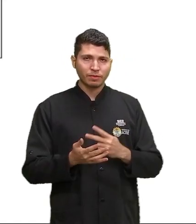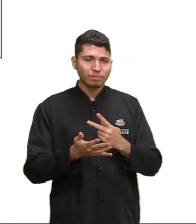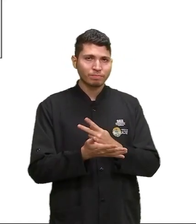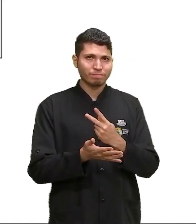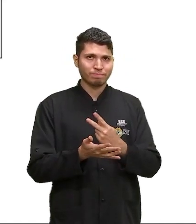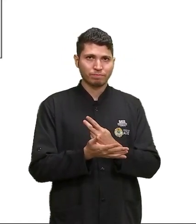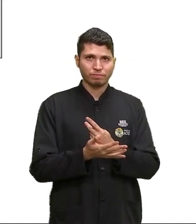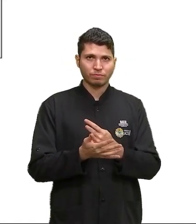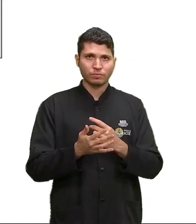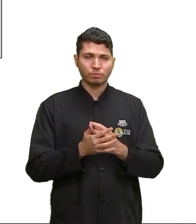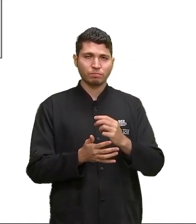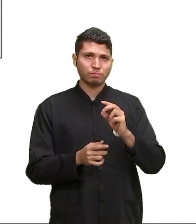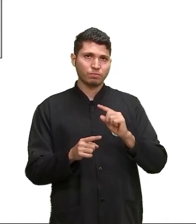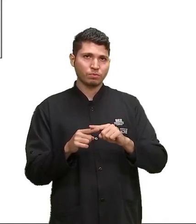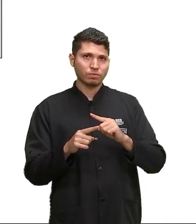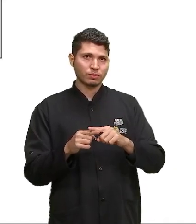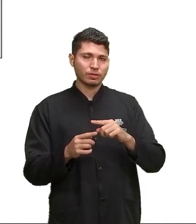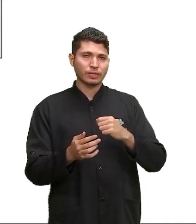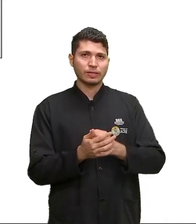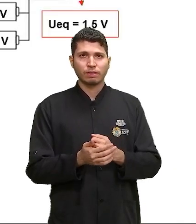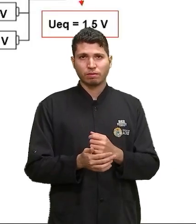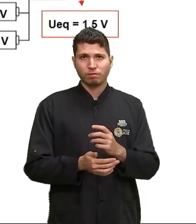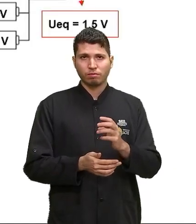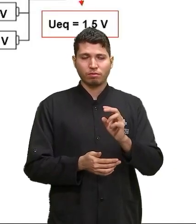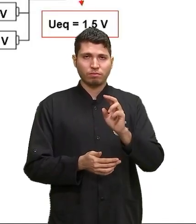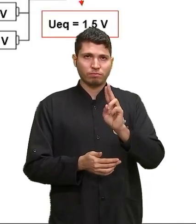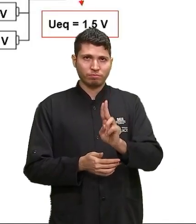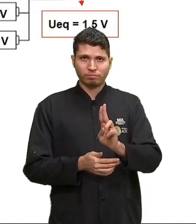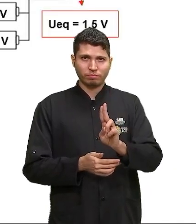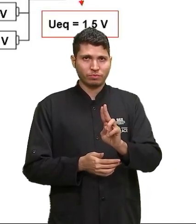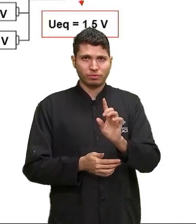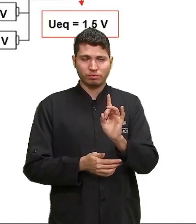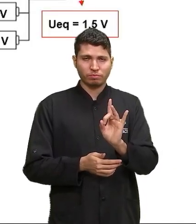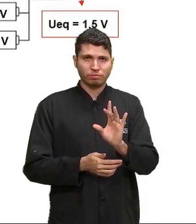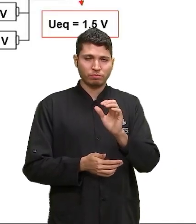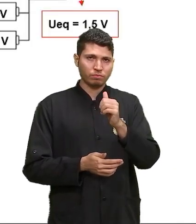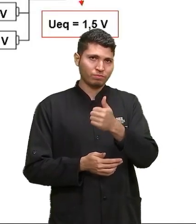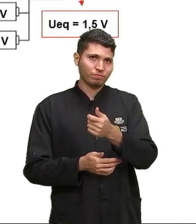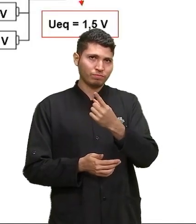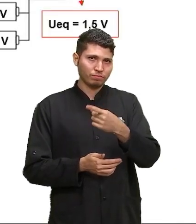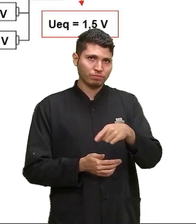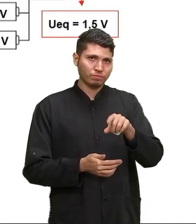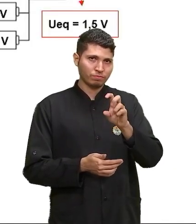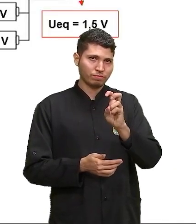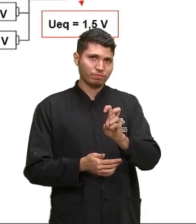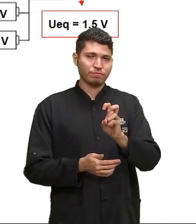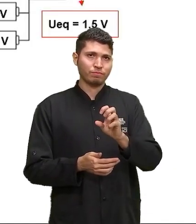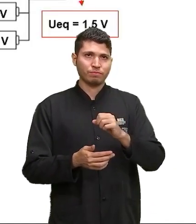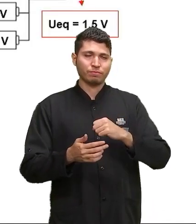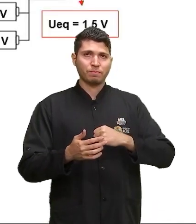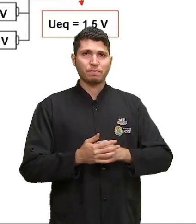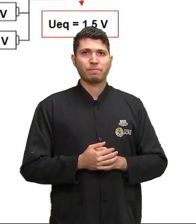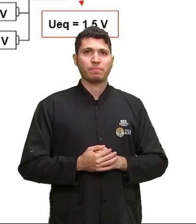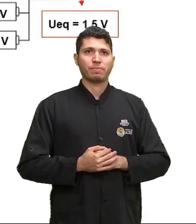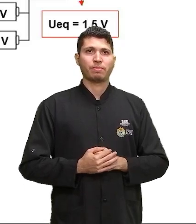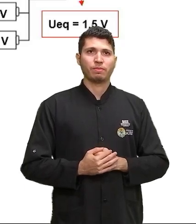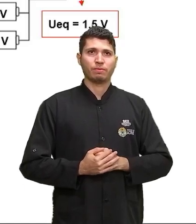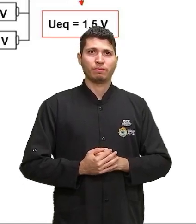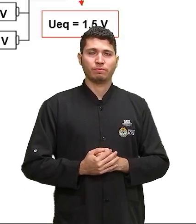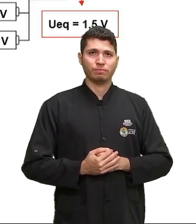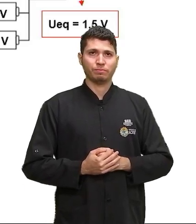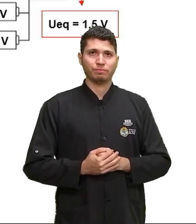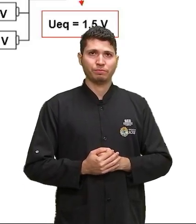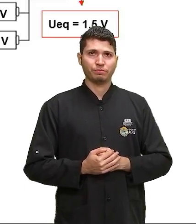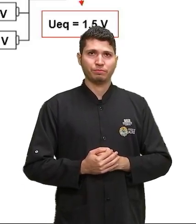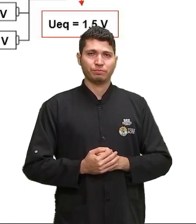tensão que vai chegar nessa lâmpada é 1,5. E lembra que eu disse que a potência ela é diretamente proporcional à tensão, ou seja, quanto